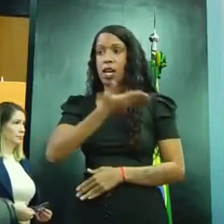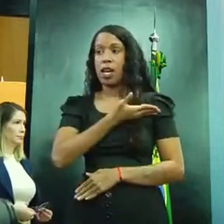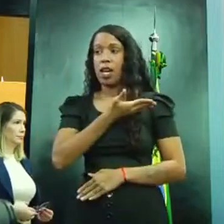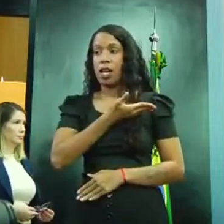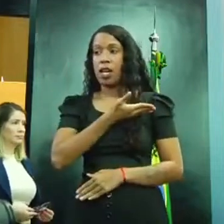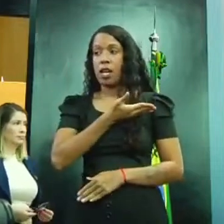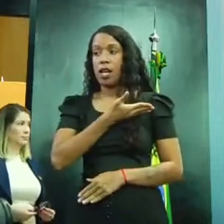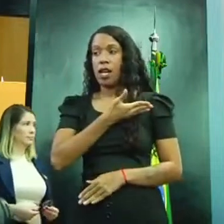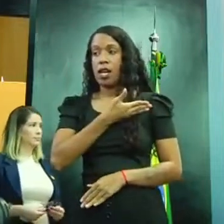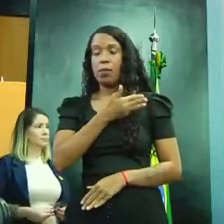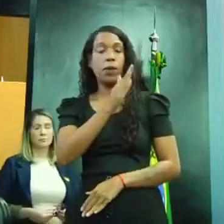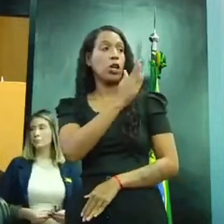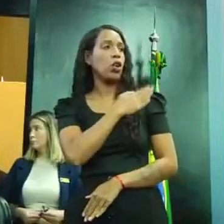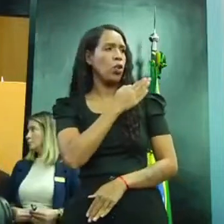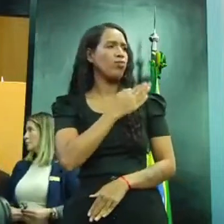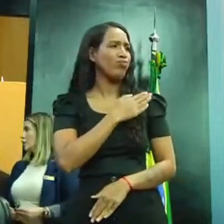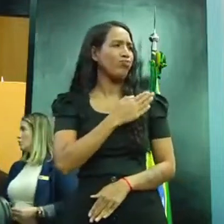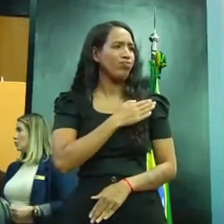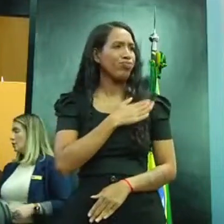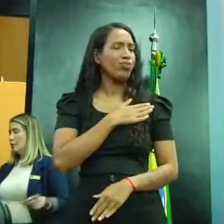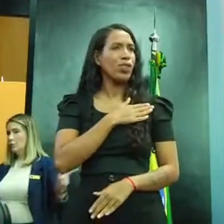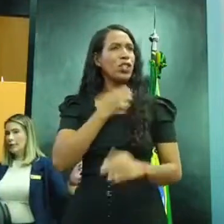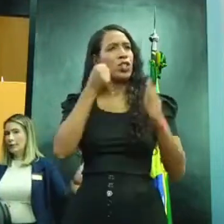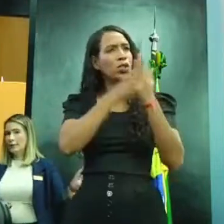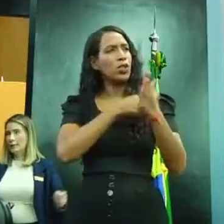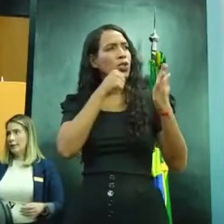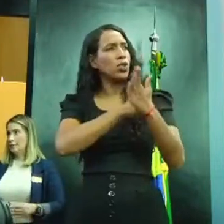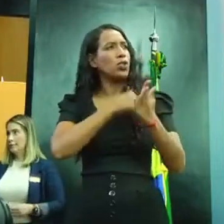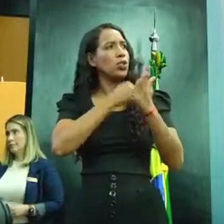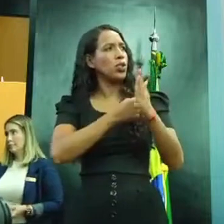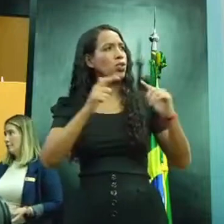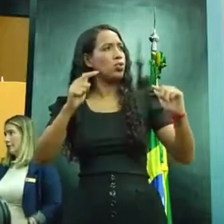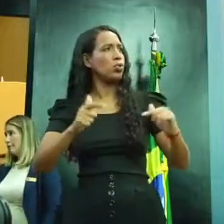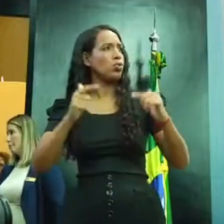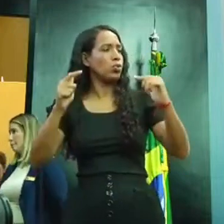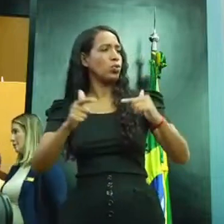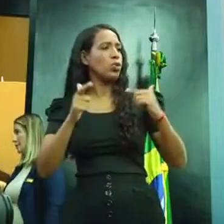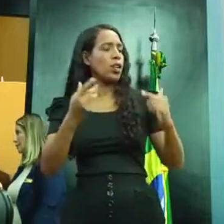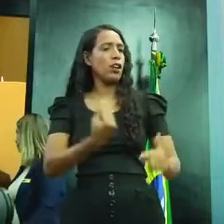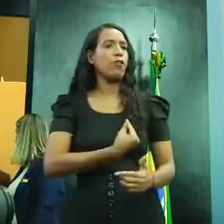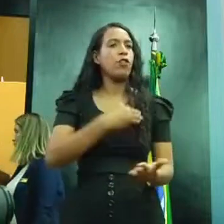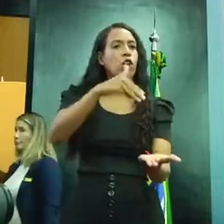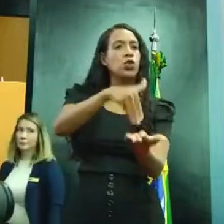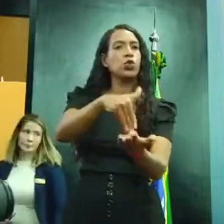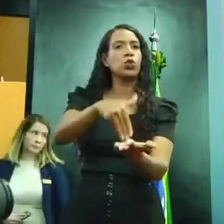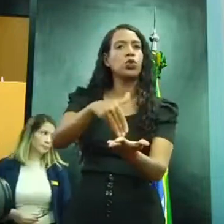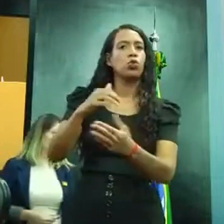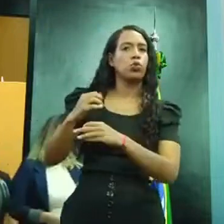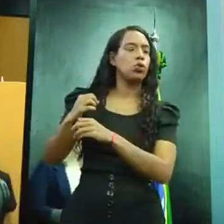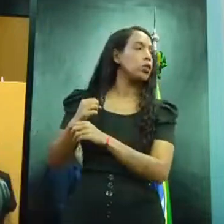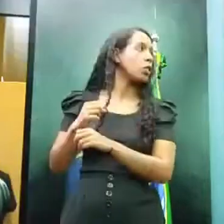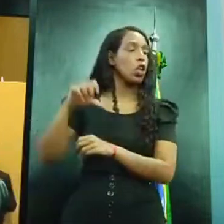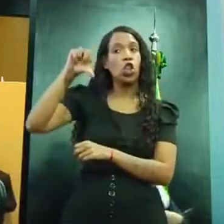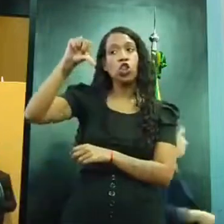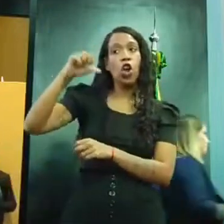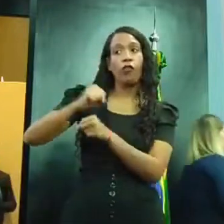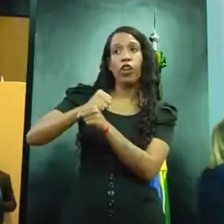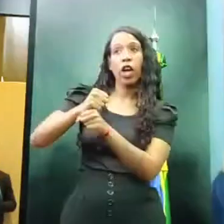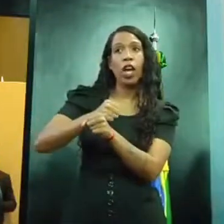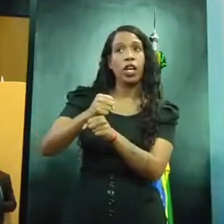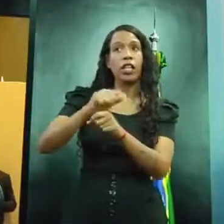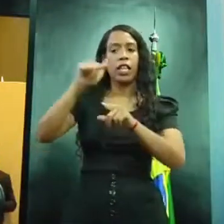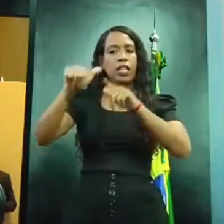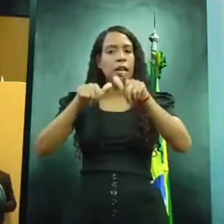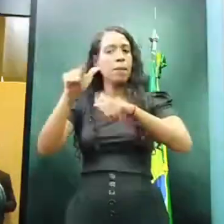amigo, um companheiro de batalhas, muitas batalhas, com quem eu convivi nos últimos 9 anos, com quem